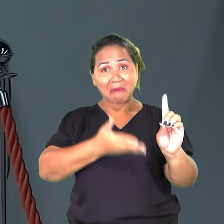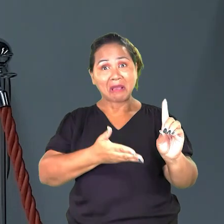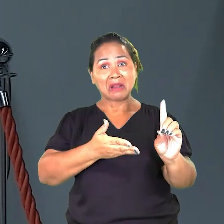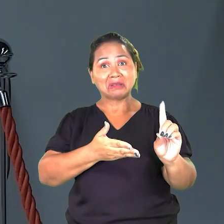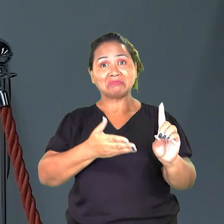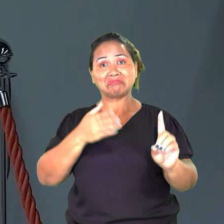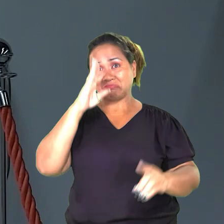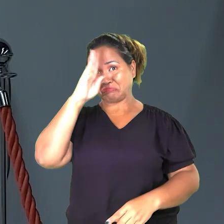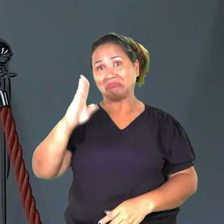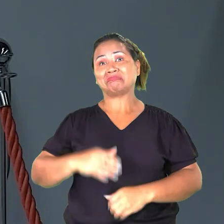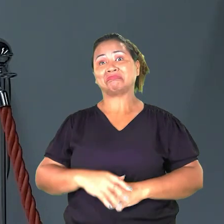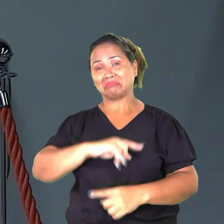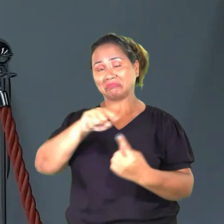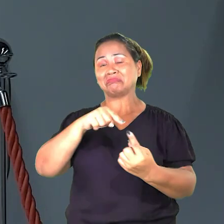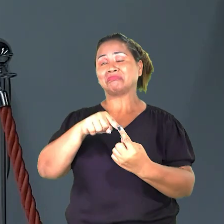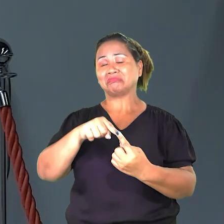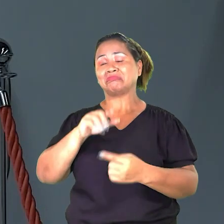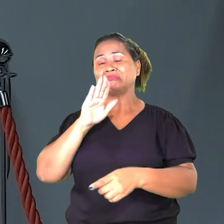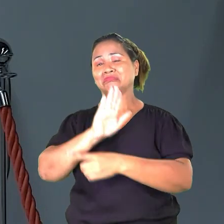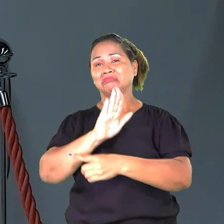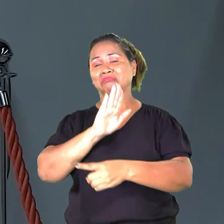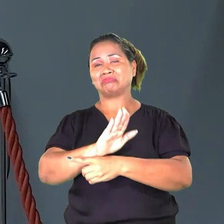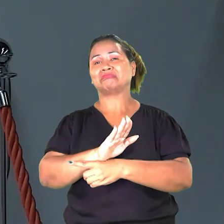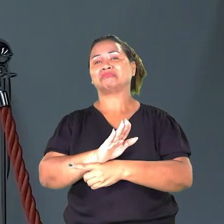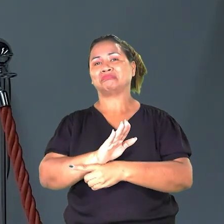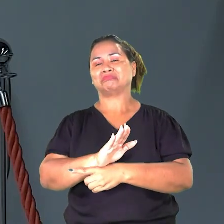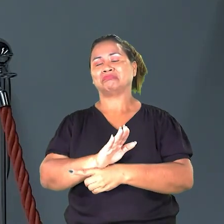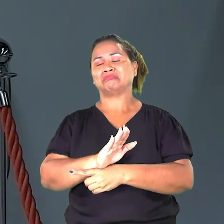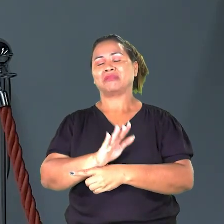Bonfim foi maior do que a sua própria obra.